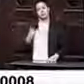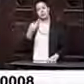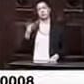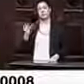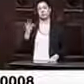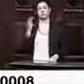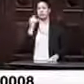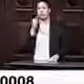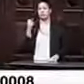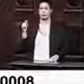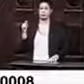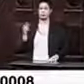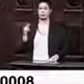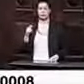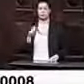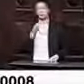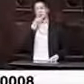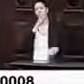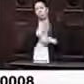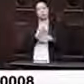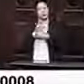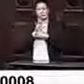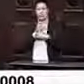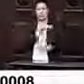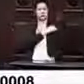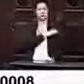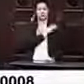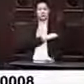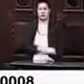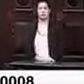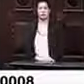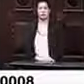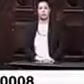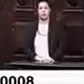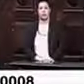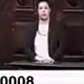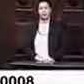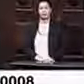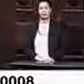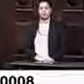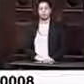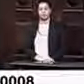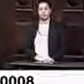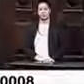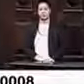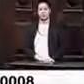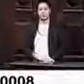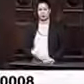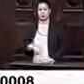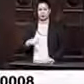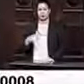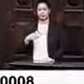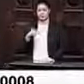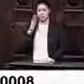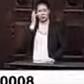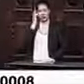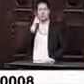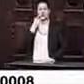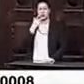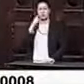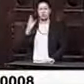não tem nenhuma boa vontade com o Estado do Rio de Janeiro. Ainda há pouco falava o Freixo com muita razão,